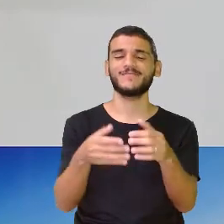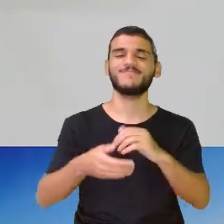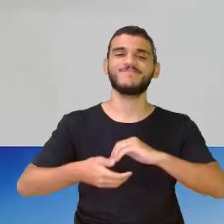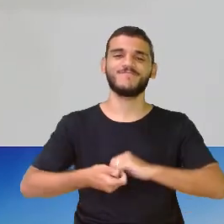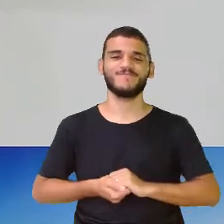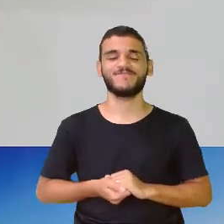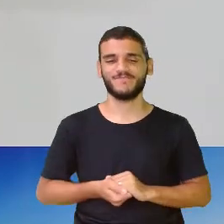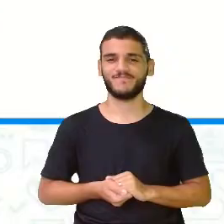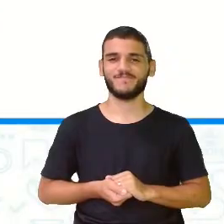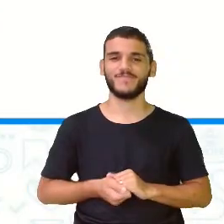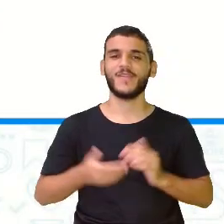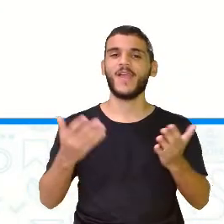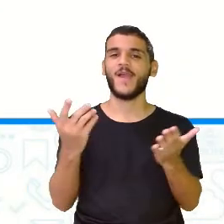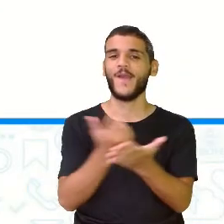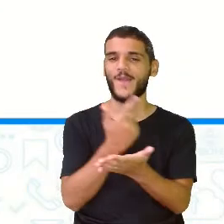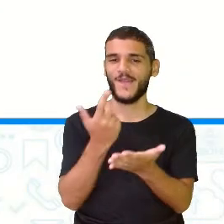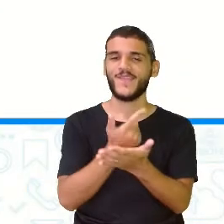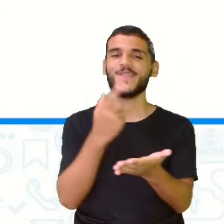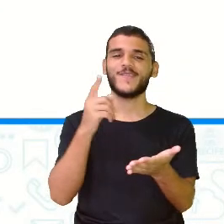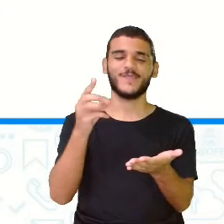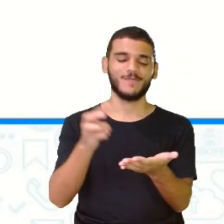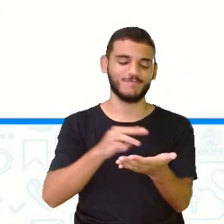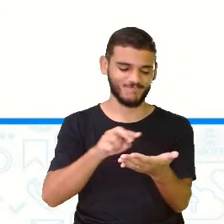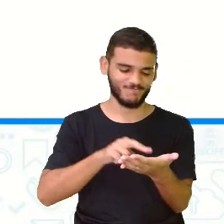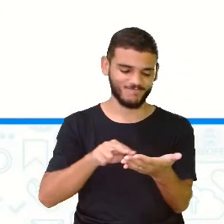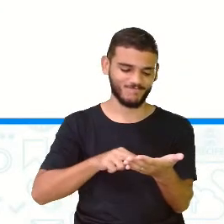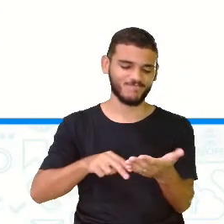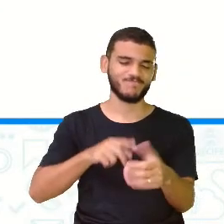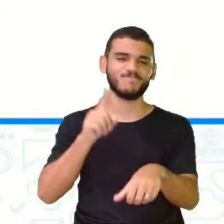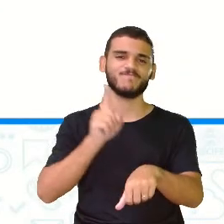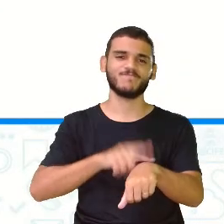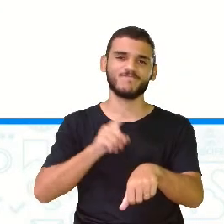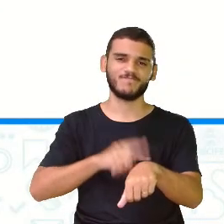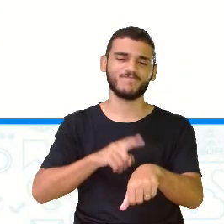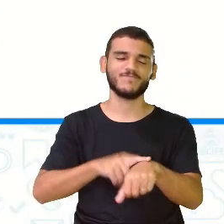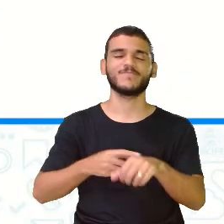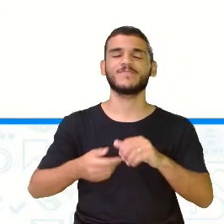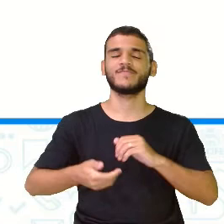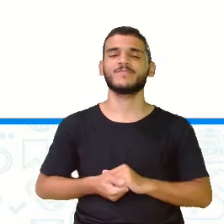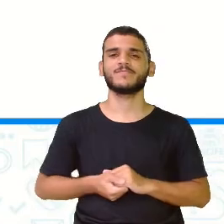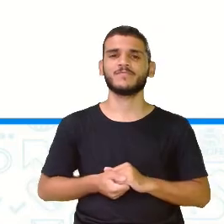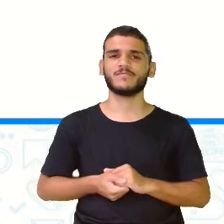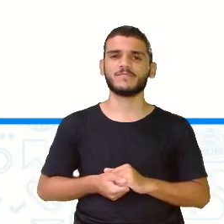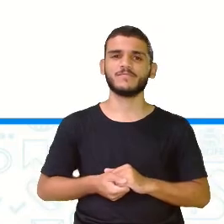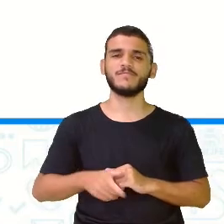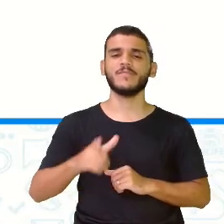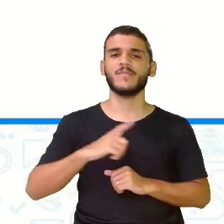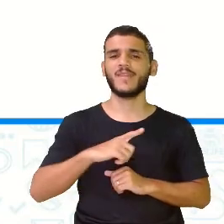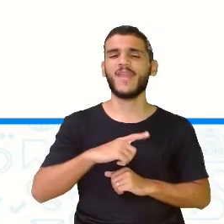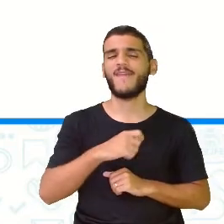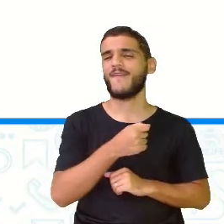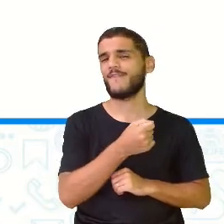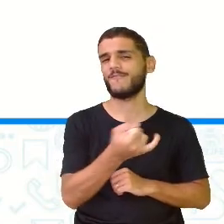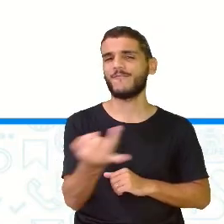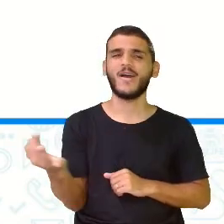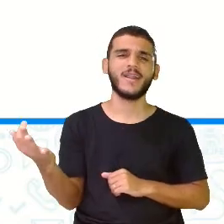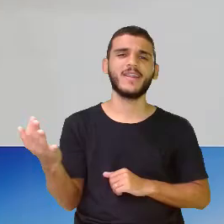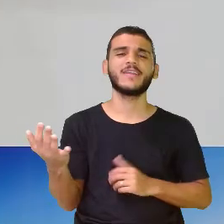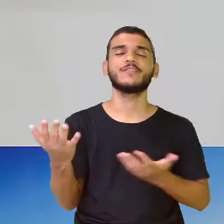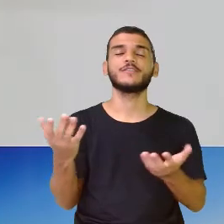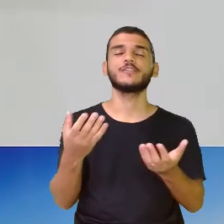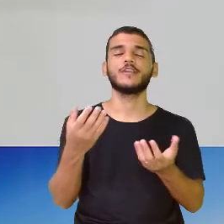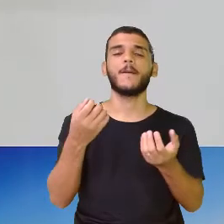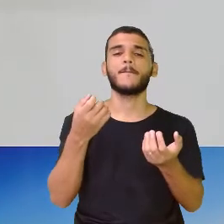hora da leitura. Nós temos várias palavras, né? Palavras que a gente gosta, palavras que a gente